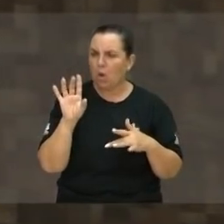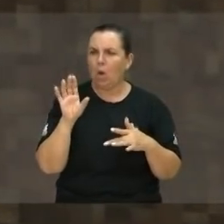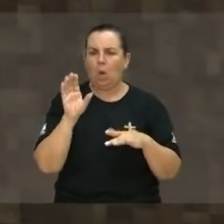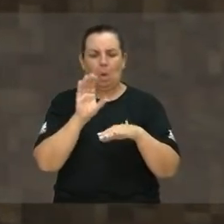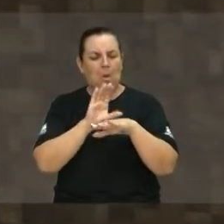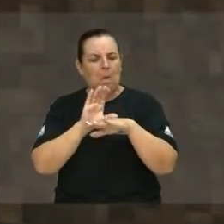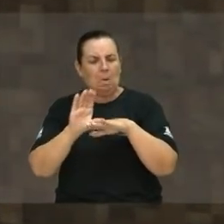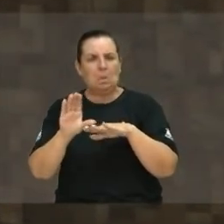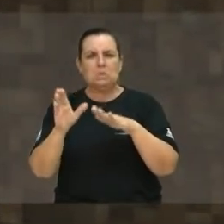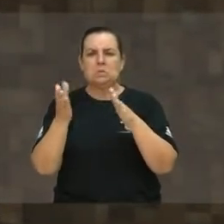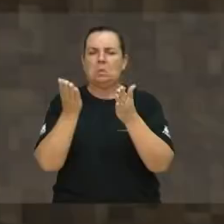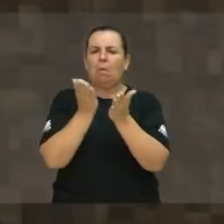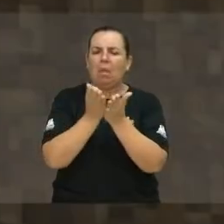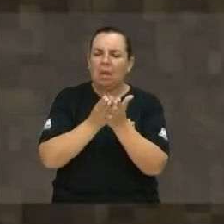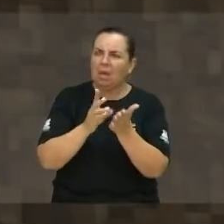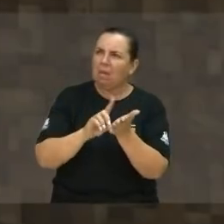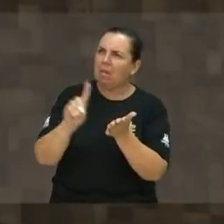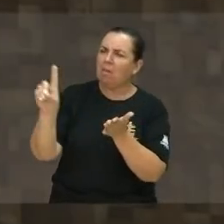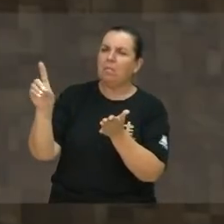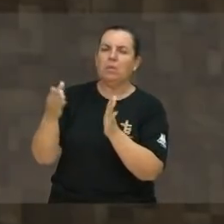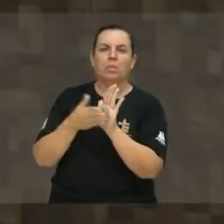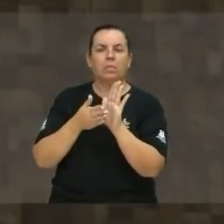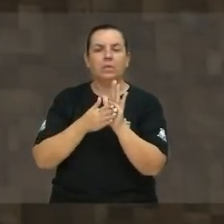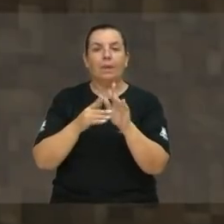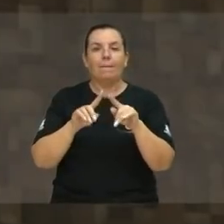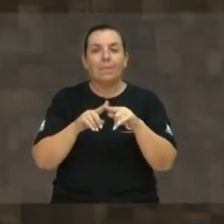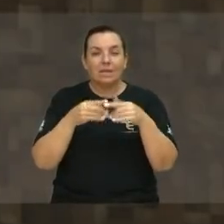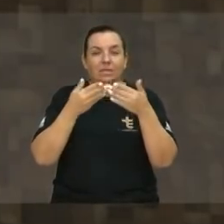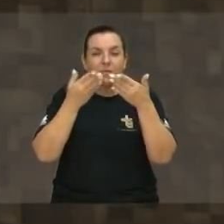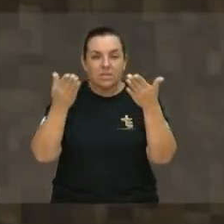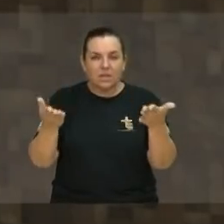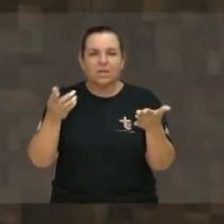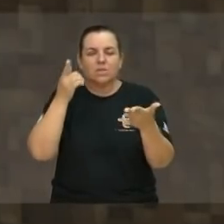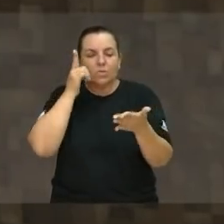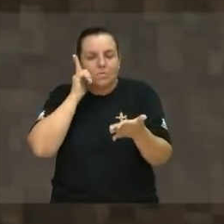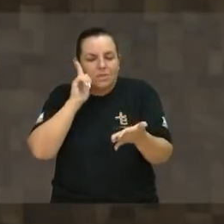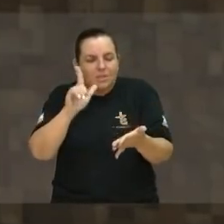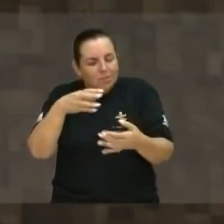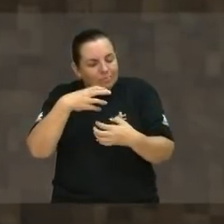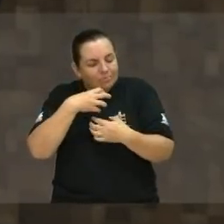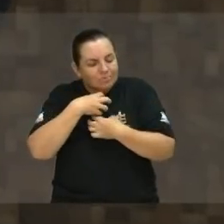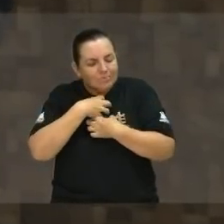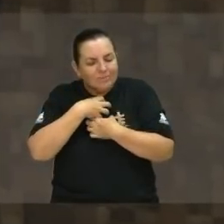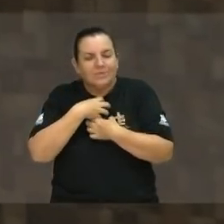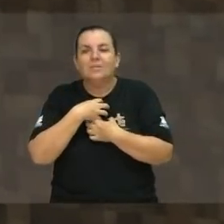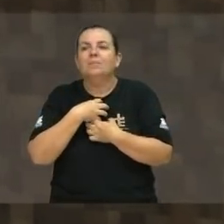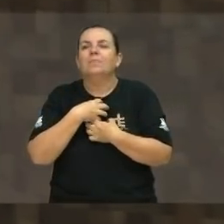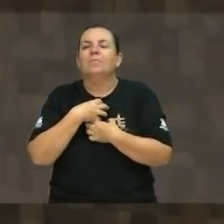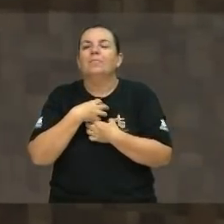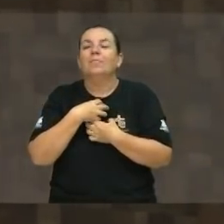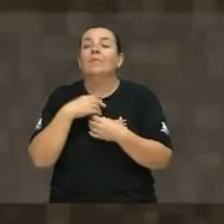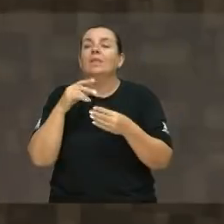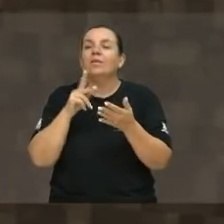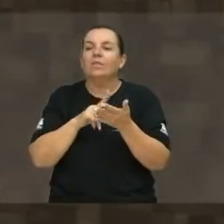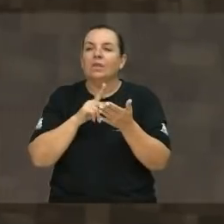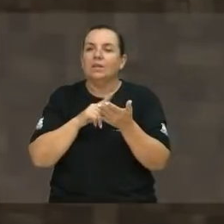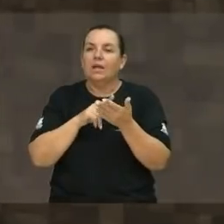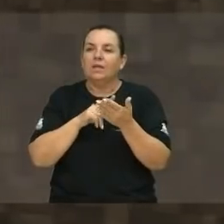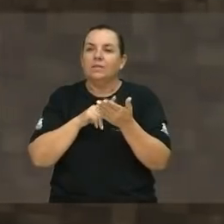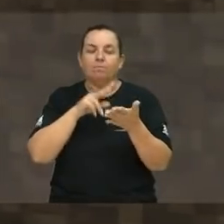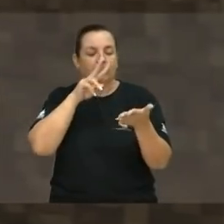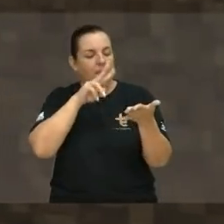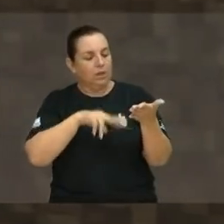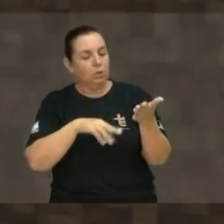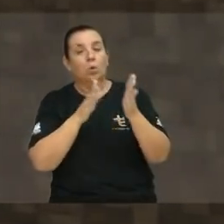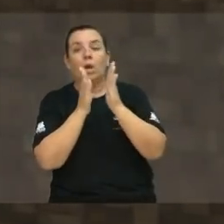bíblico aqui que eu gostaria de propor mas de deixar nos alcançar ea leitura orante da palavra menina um é